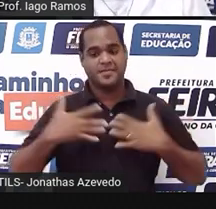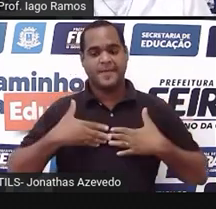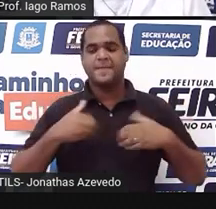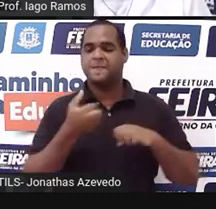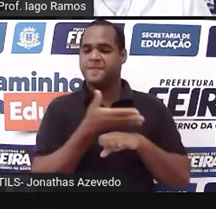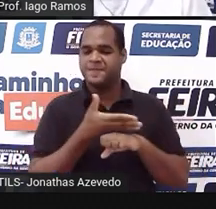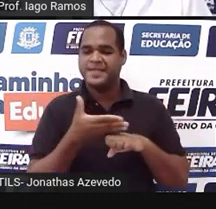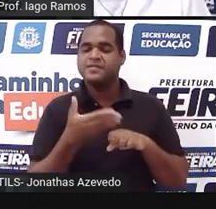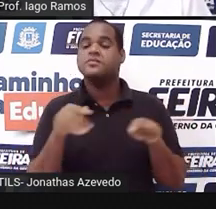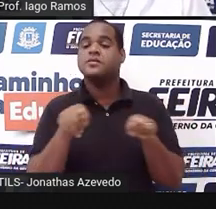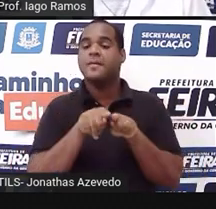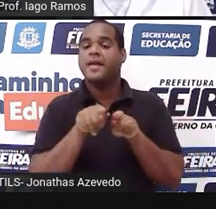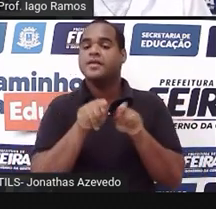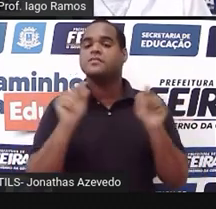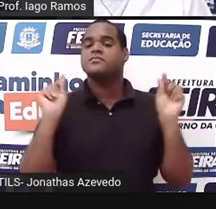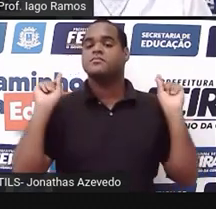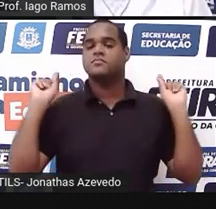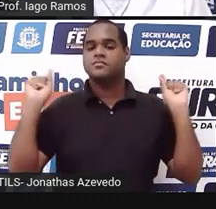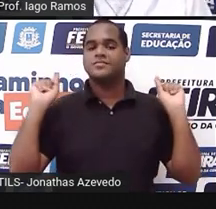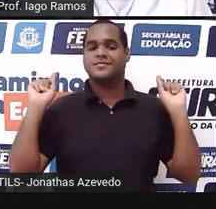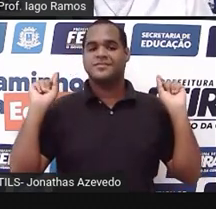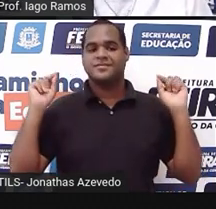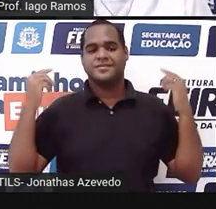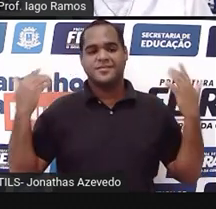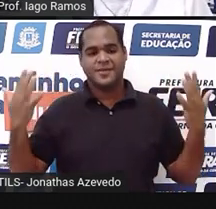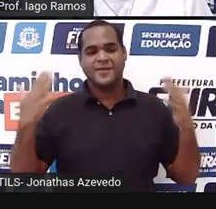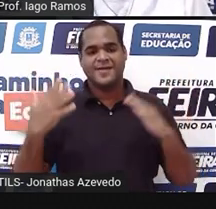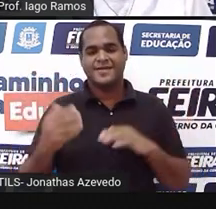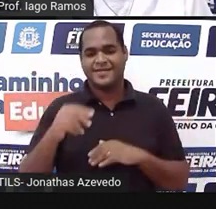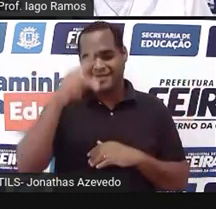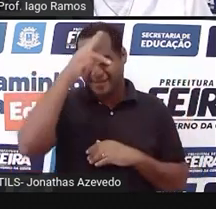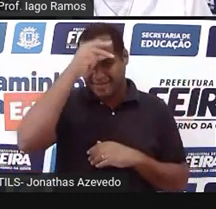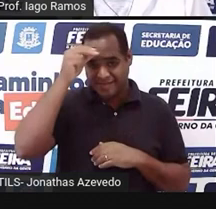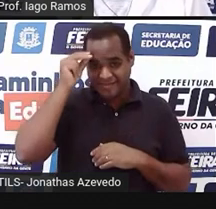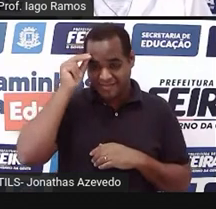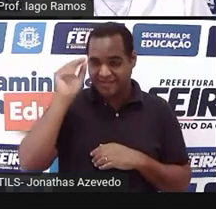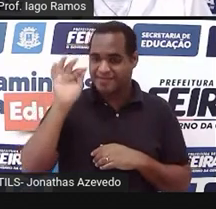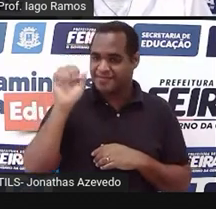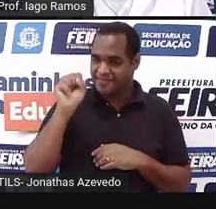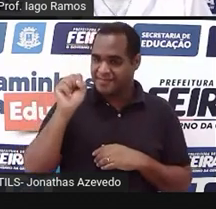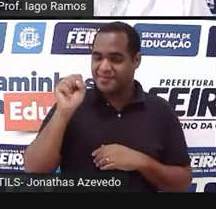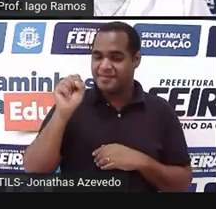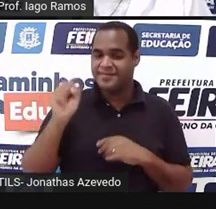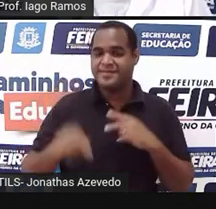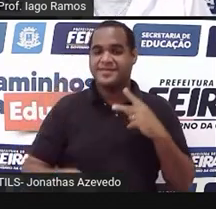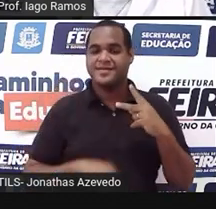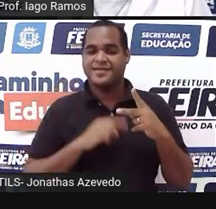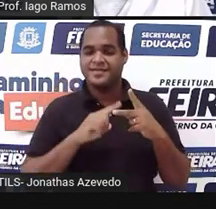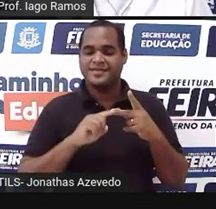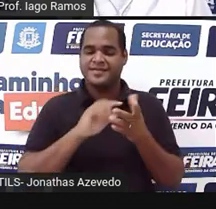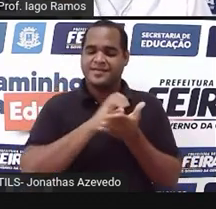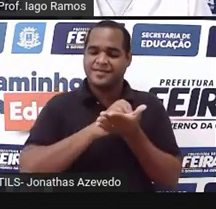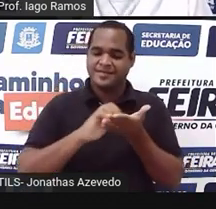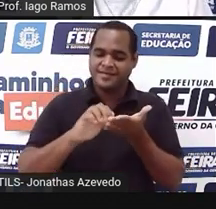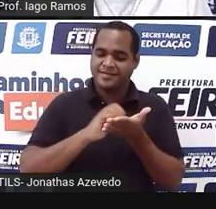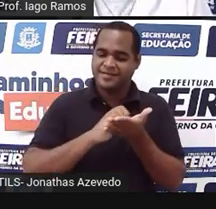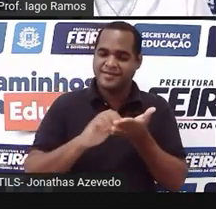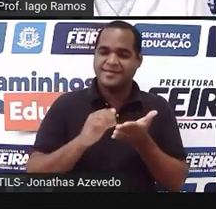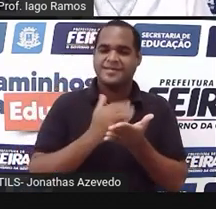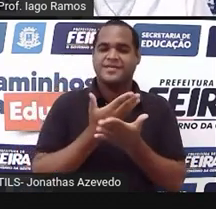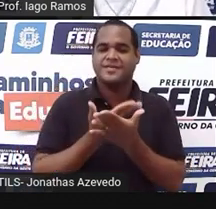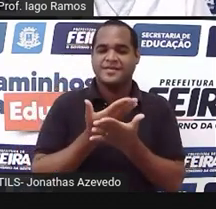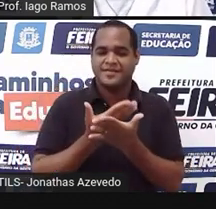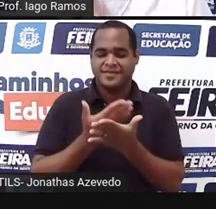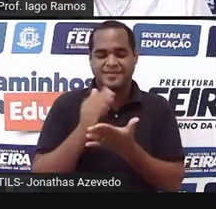um jaleco branco e atrás de mim está o cartaz da Secretaria Municipal de Educação de Feira de Santana que